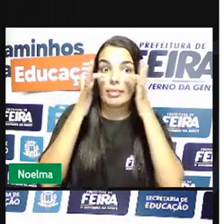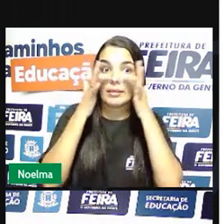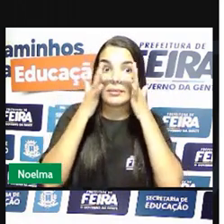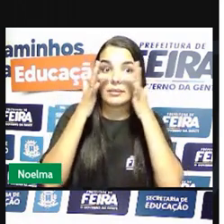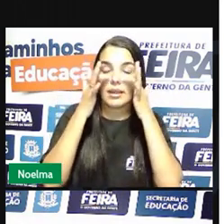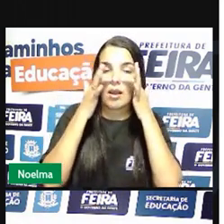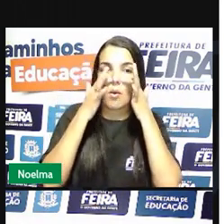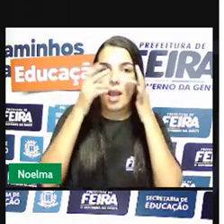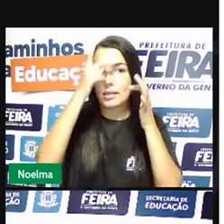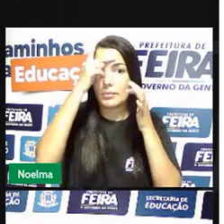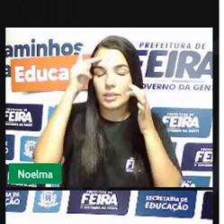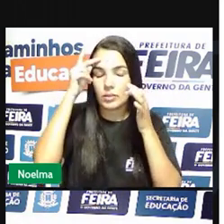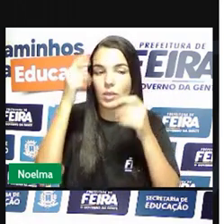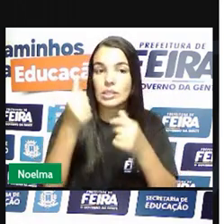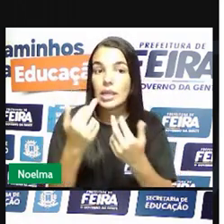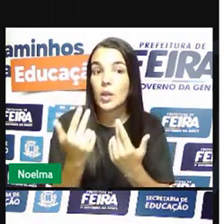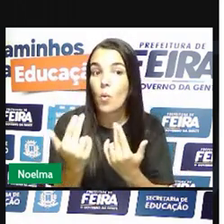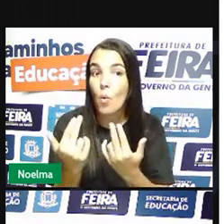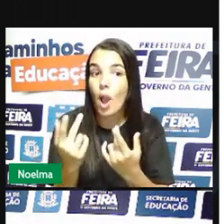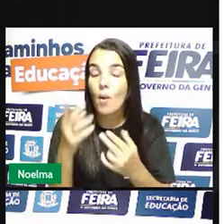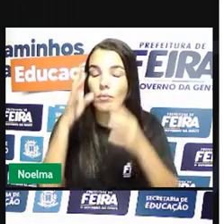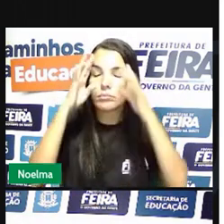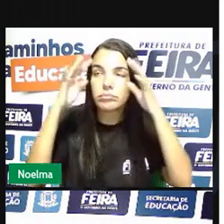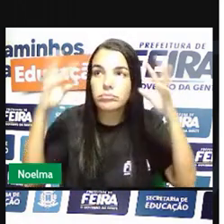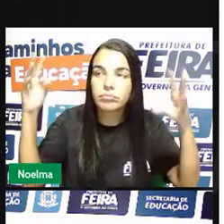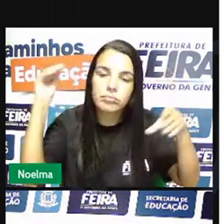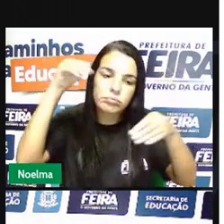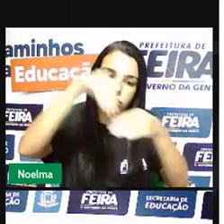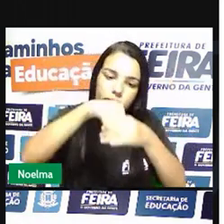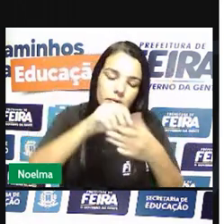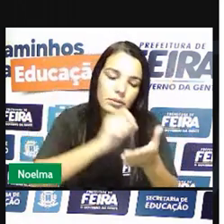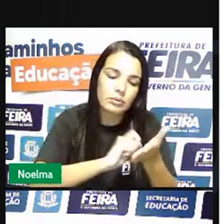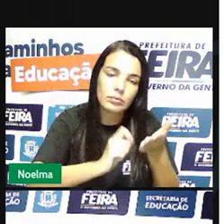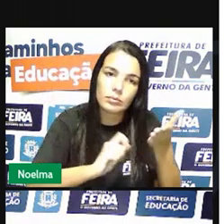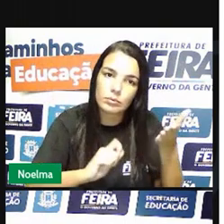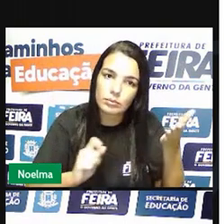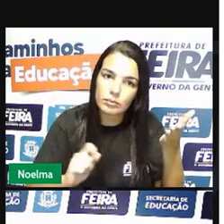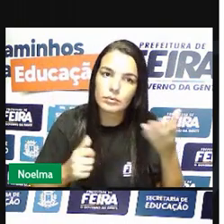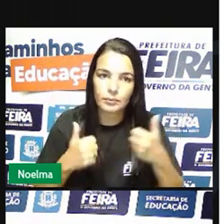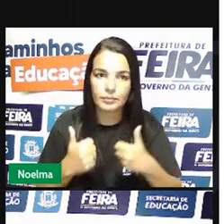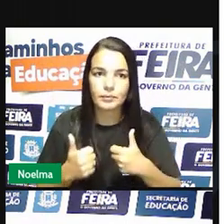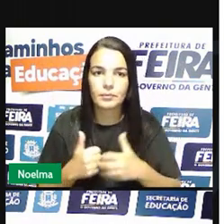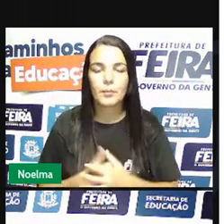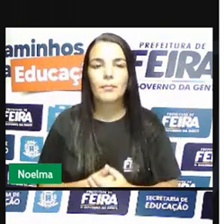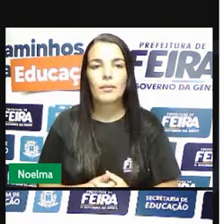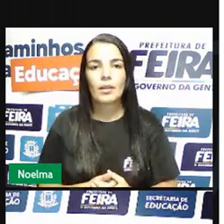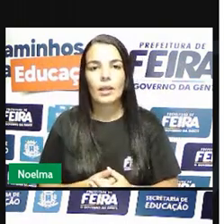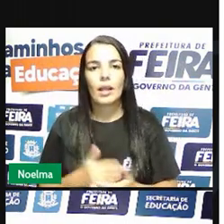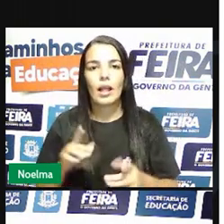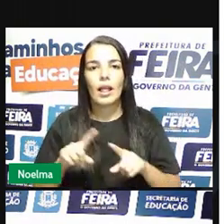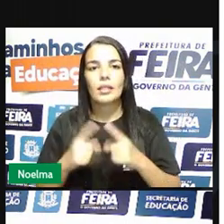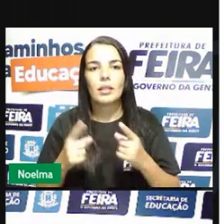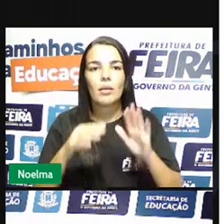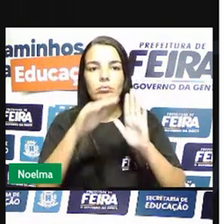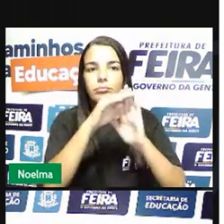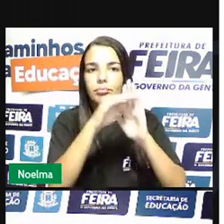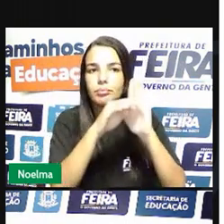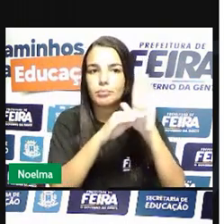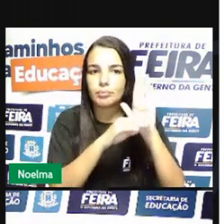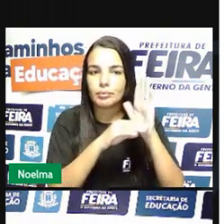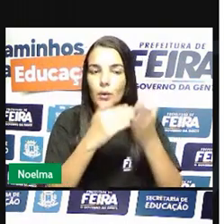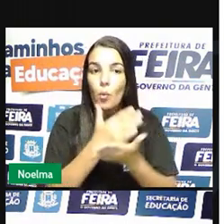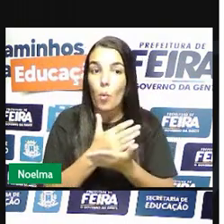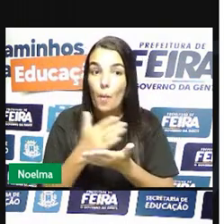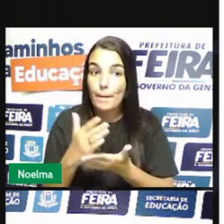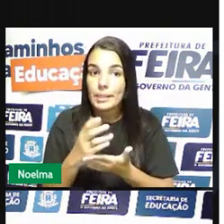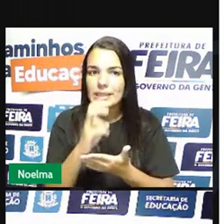com as ideias que você aí colocou ali no texto, certo? Então, a introdução, a gente vai colocar aí no máximo